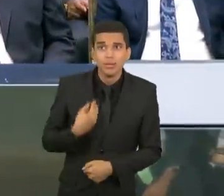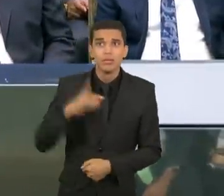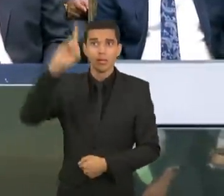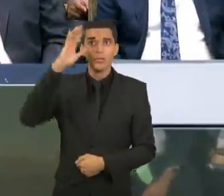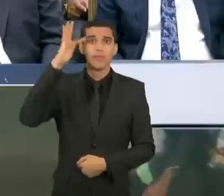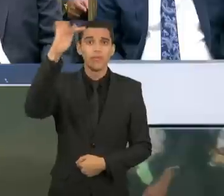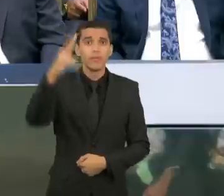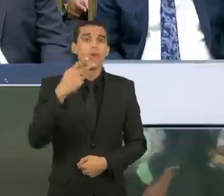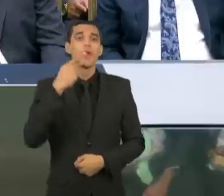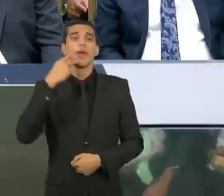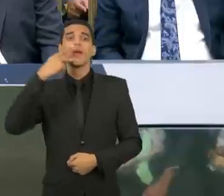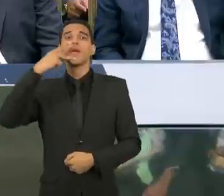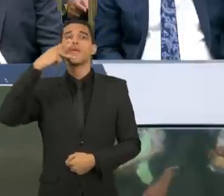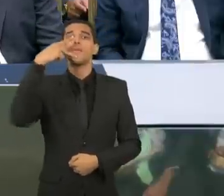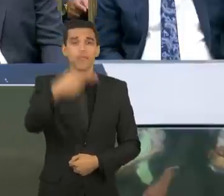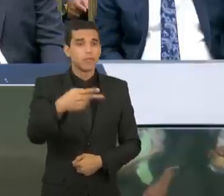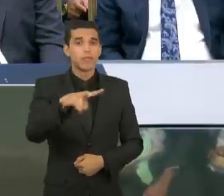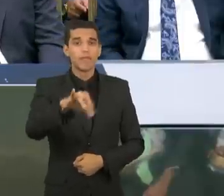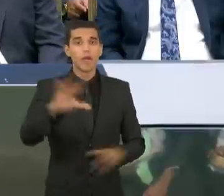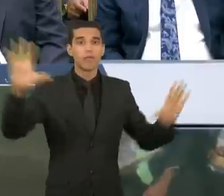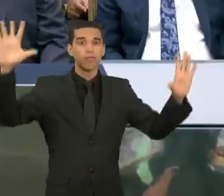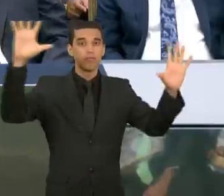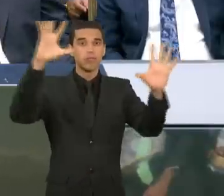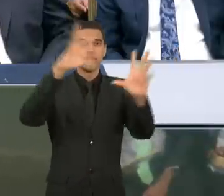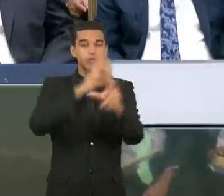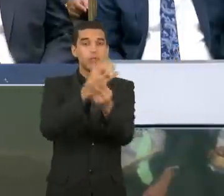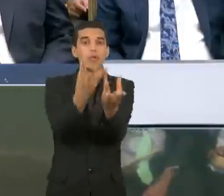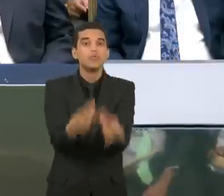se reservam, uau,